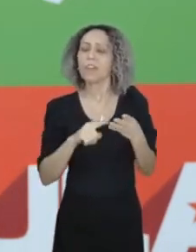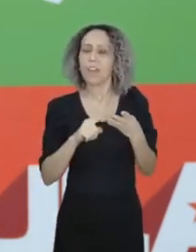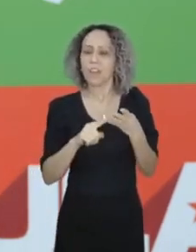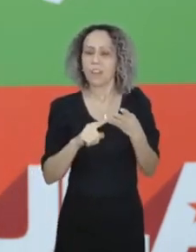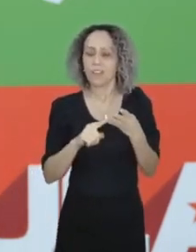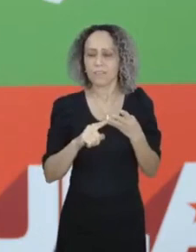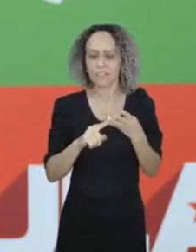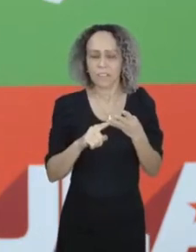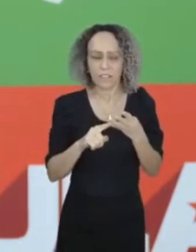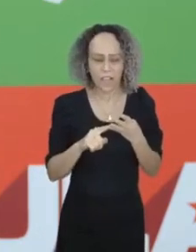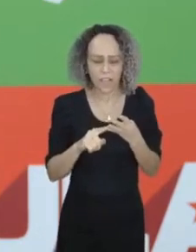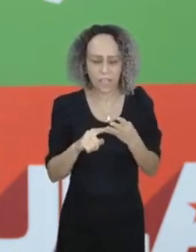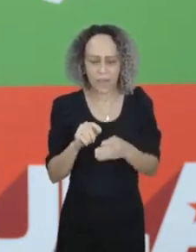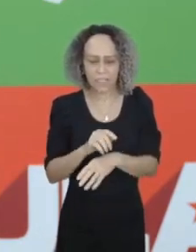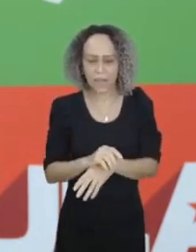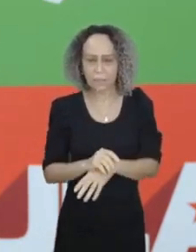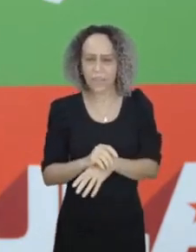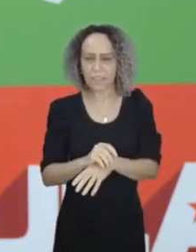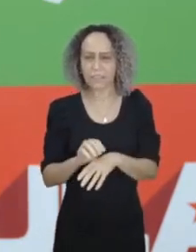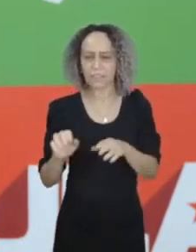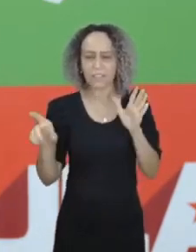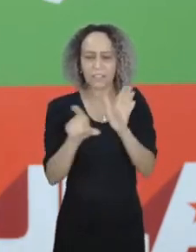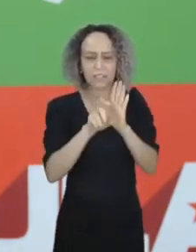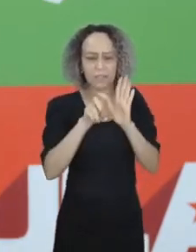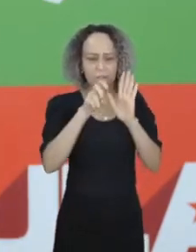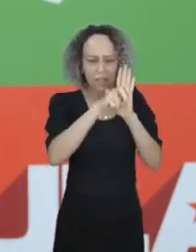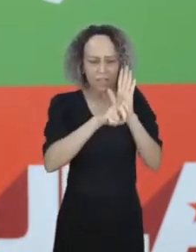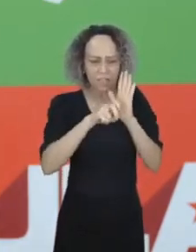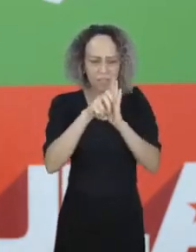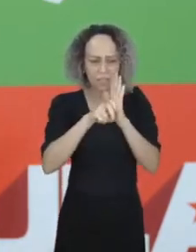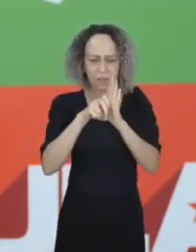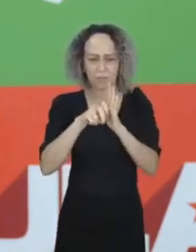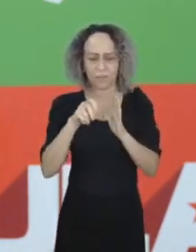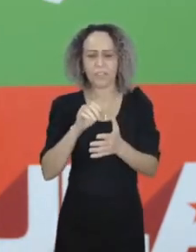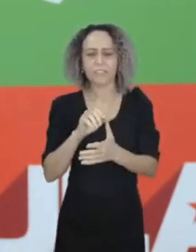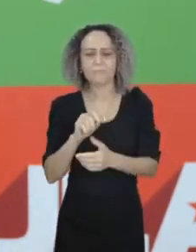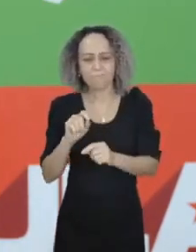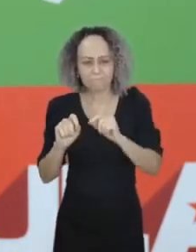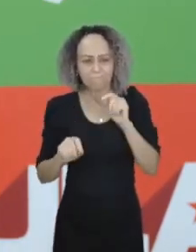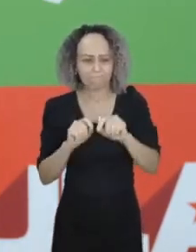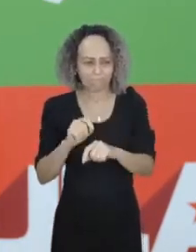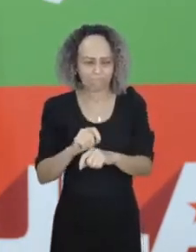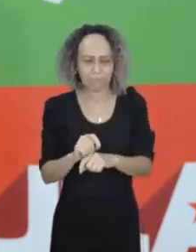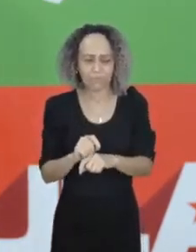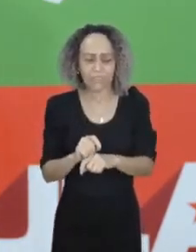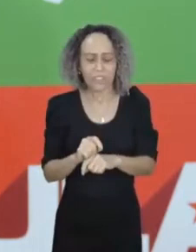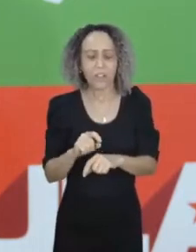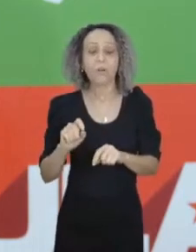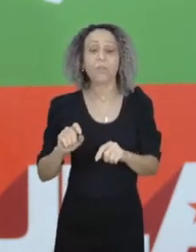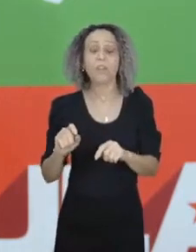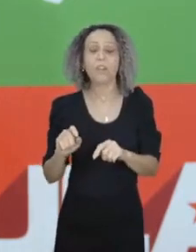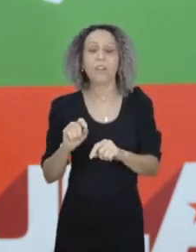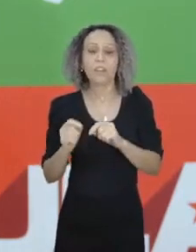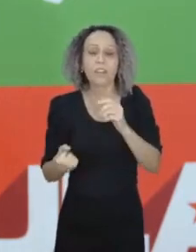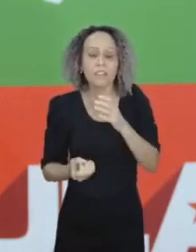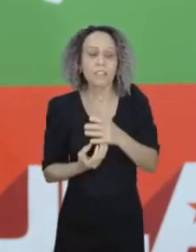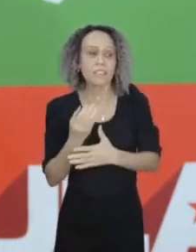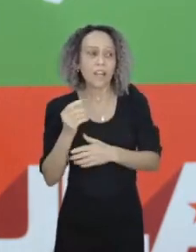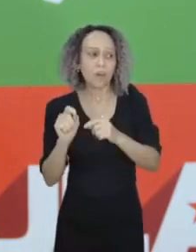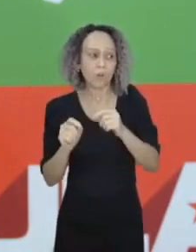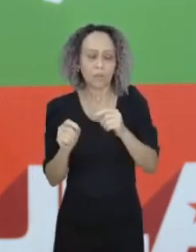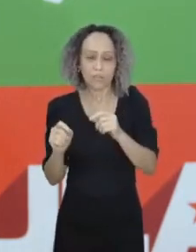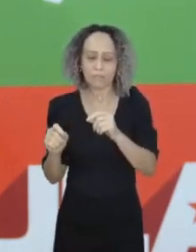com as guardas municipais para combater a violência contra as mulheres os homens que gosta de bater em mulher se